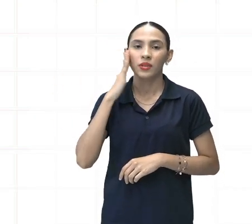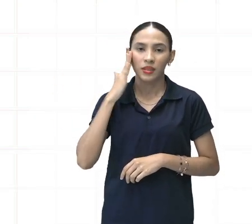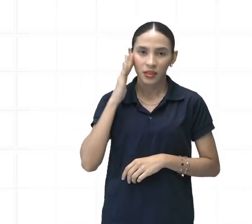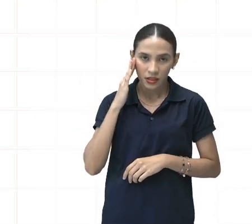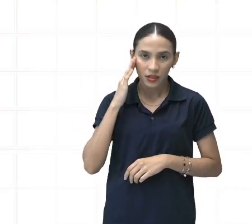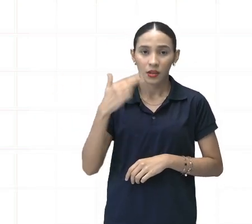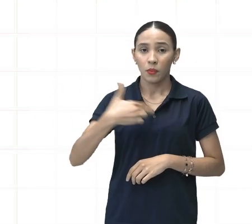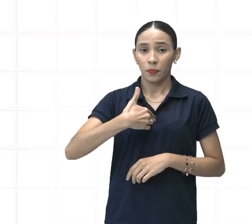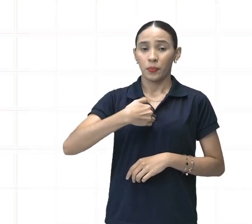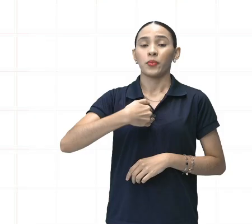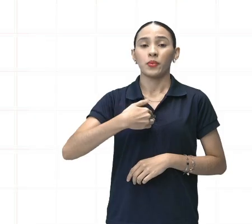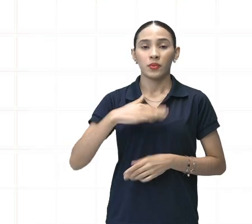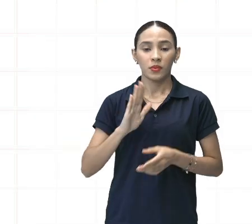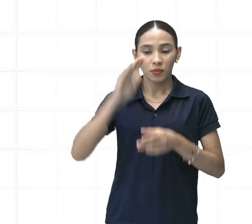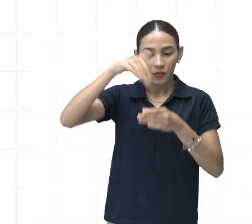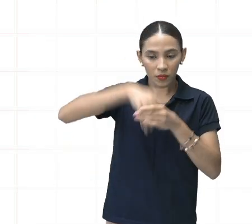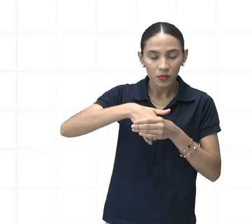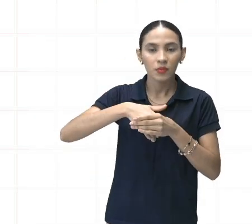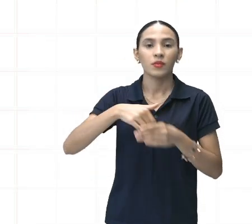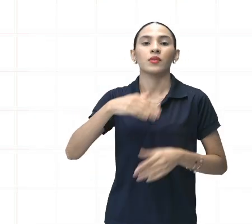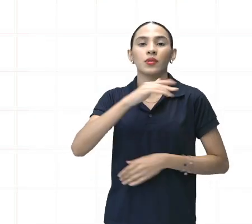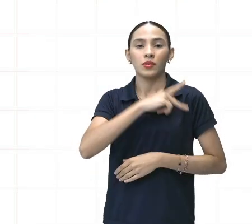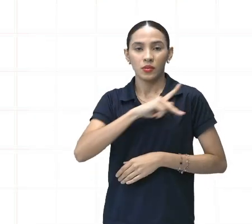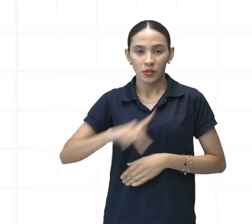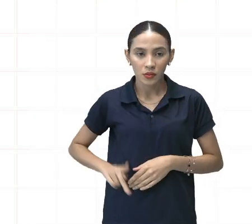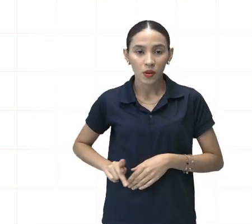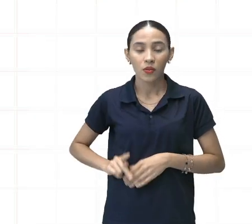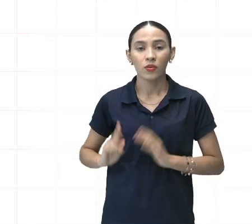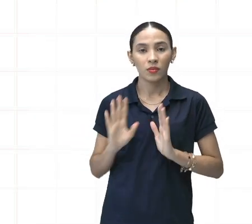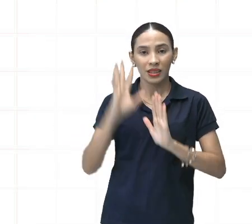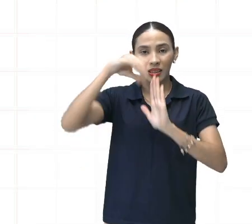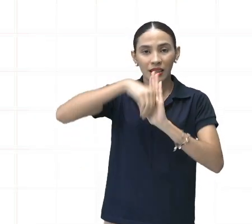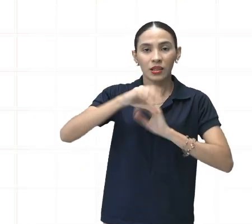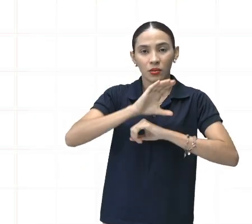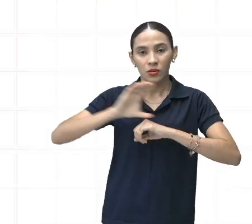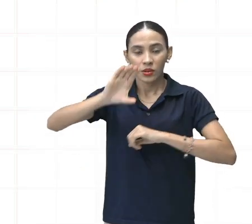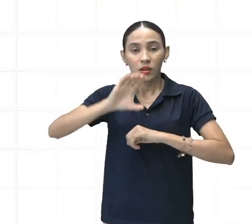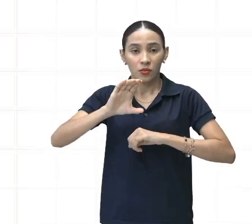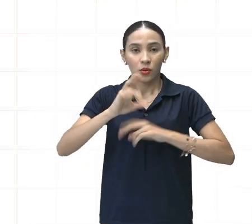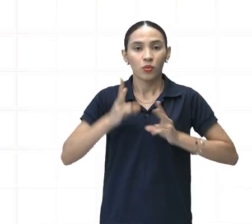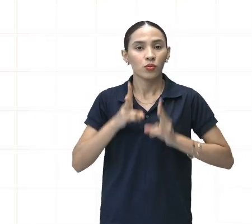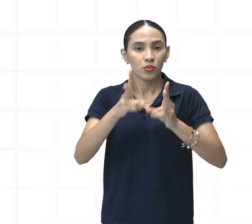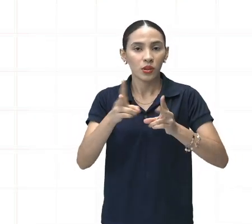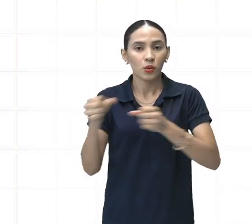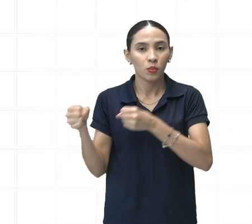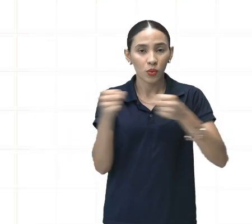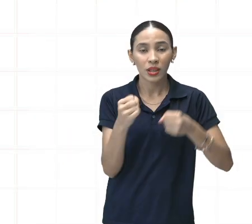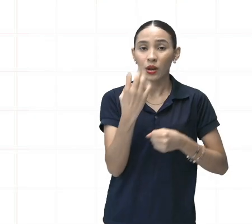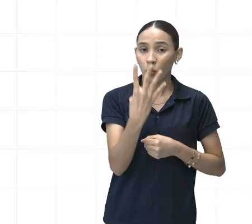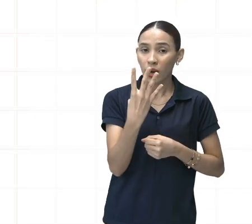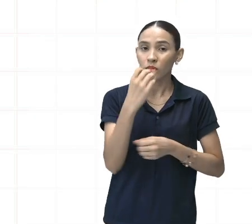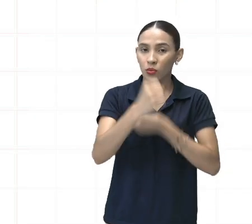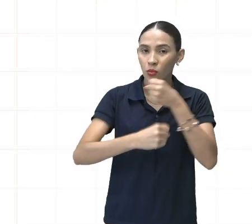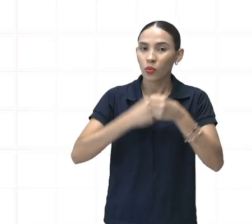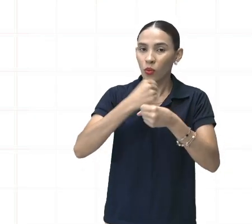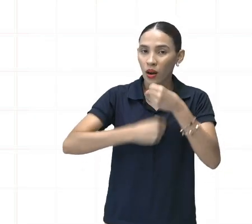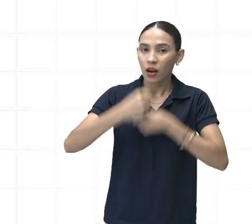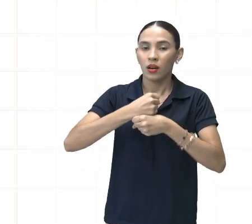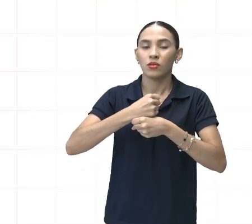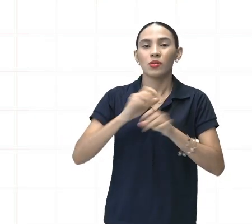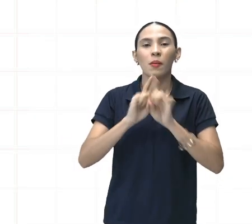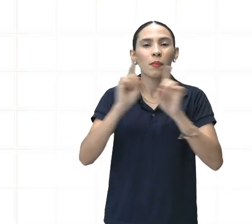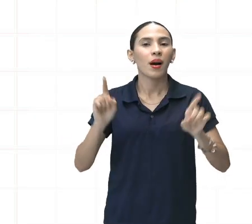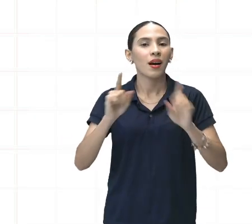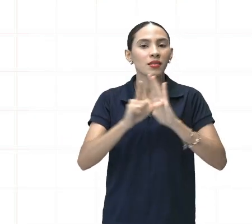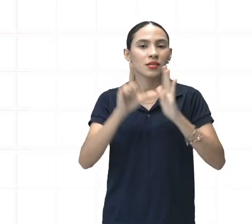o Vargas foi eleito presidente constitucional e ficaria no poder por 4 anos. Mas o senhor falou